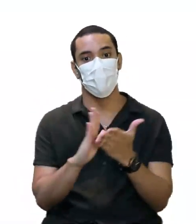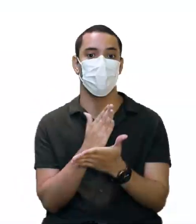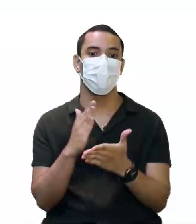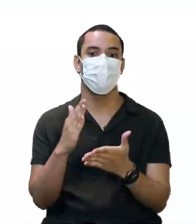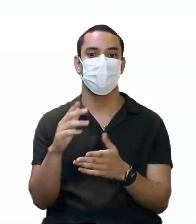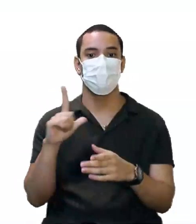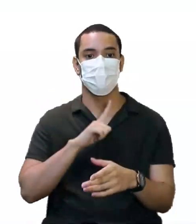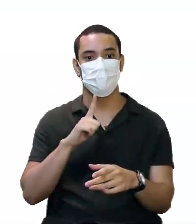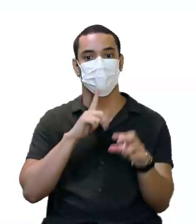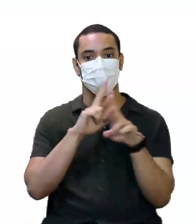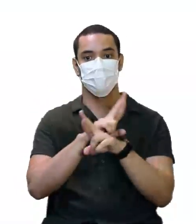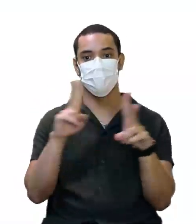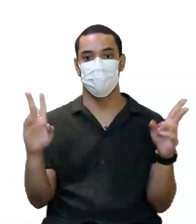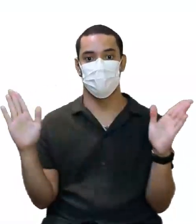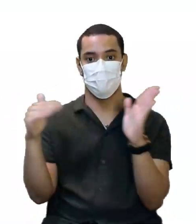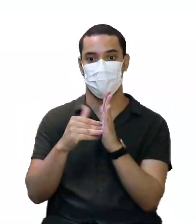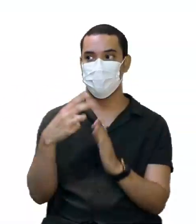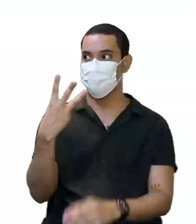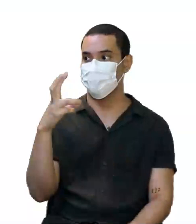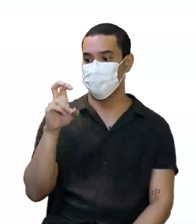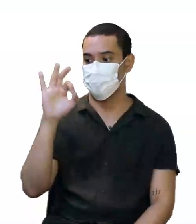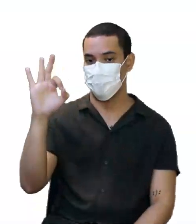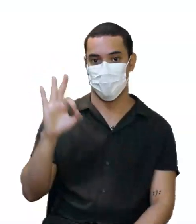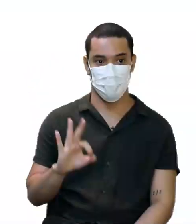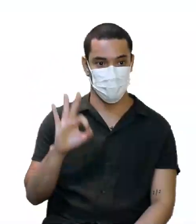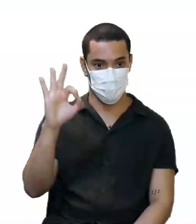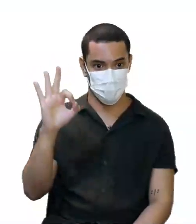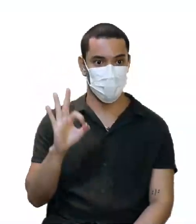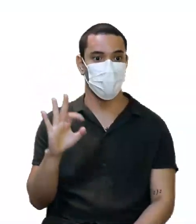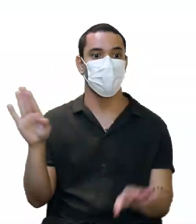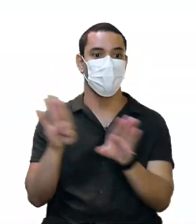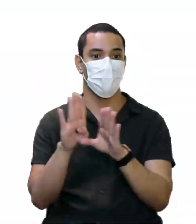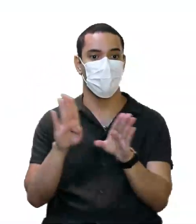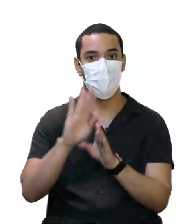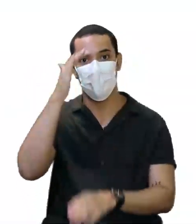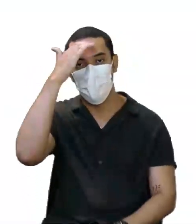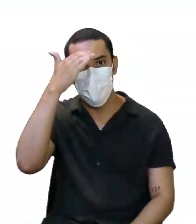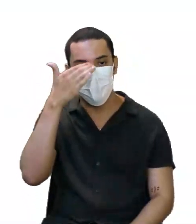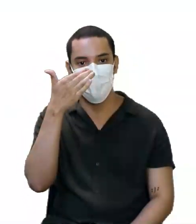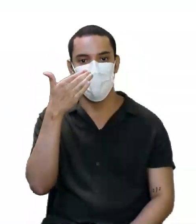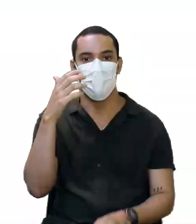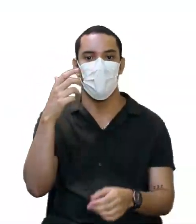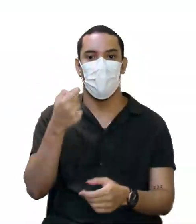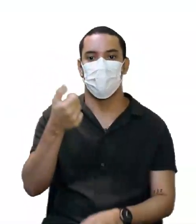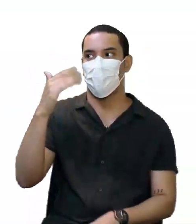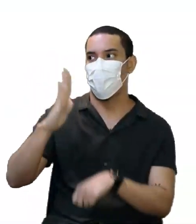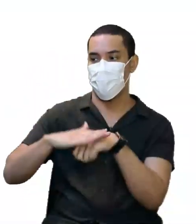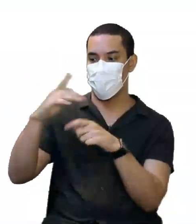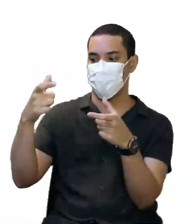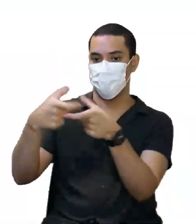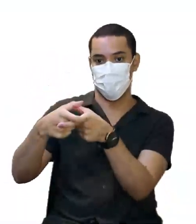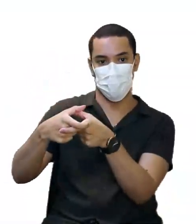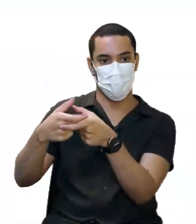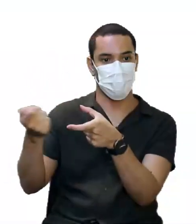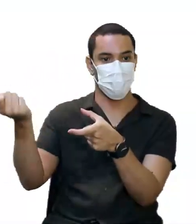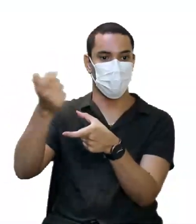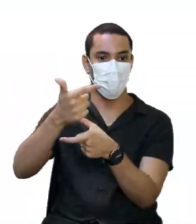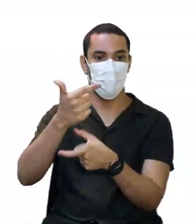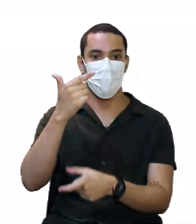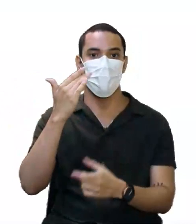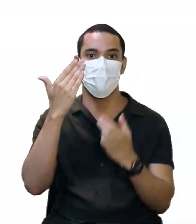essa diferença chegava a 35%. A cavidade cerebral deles também era um pouco elevada e muito estreita na